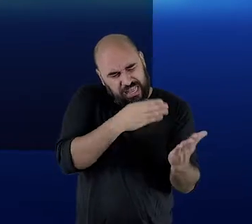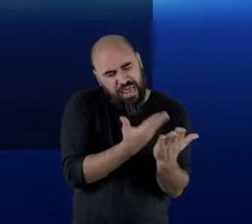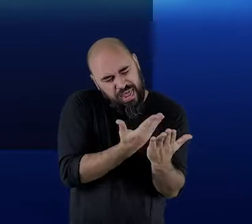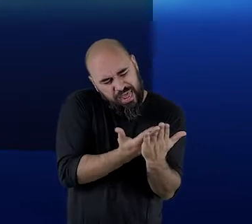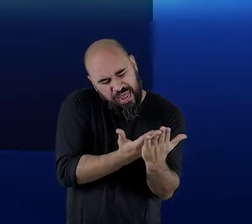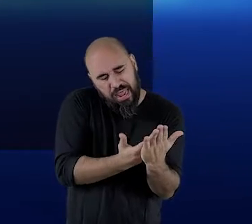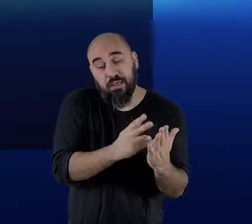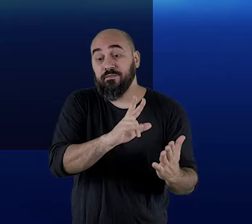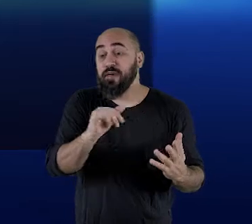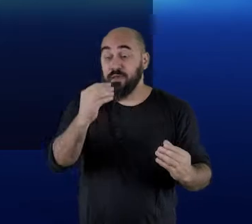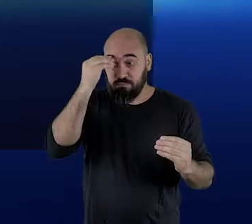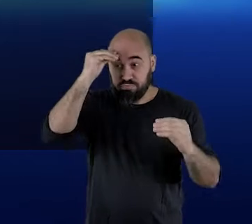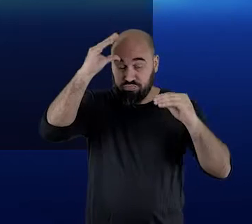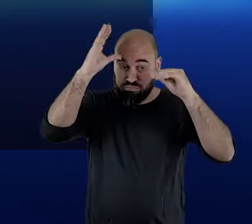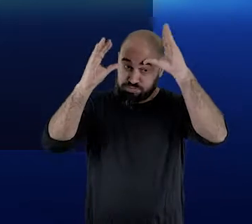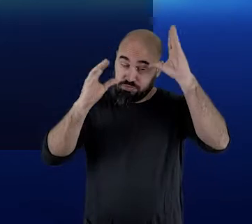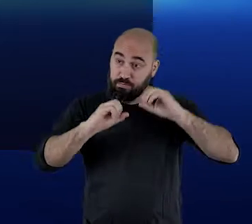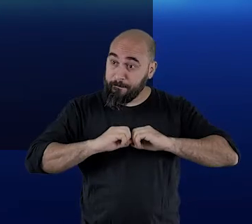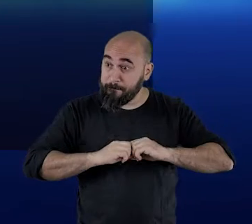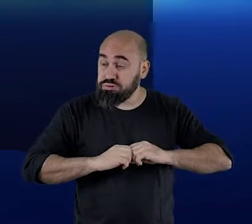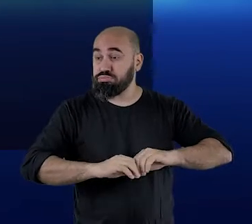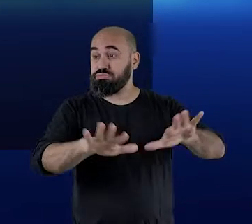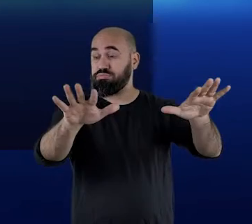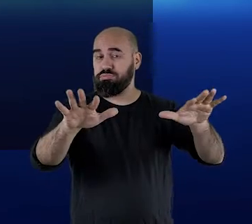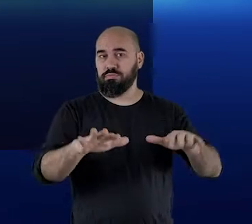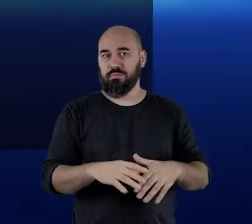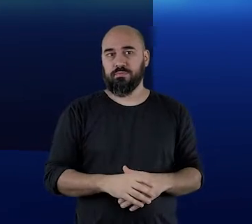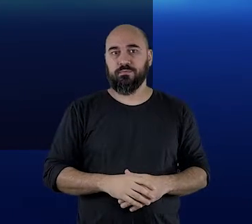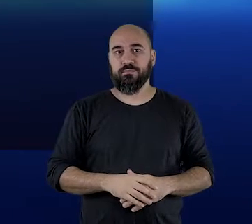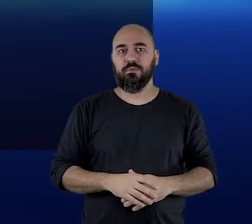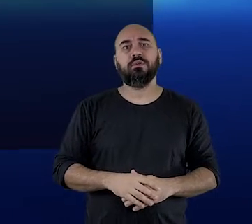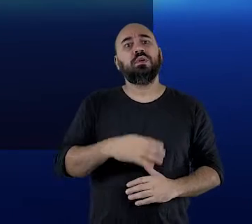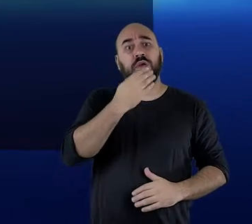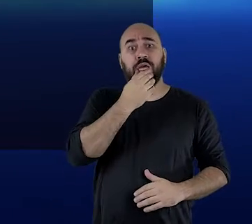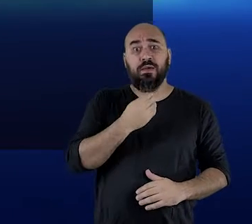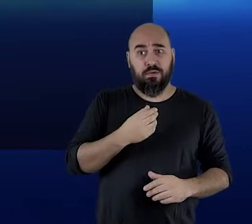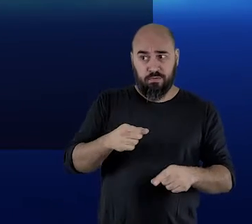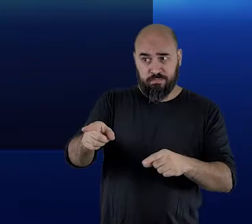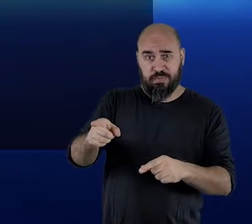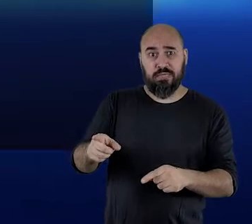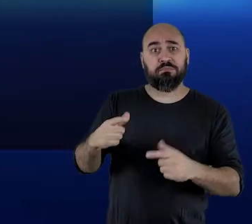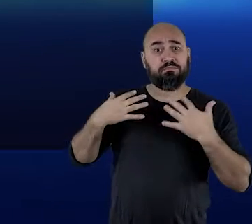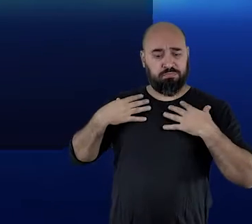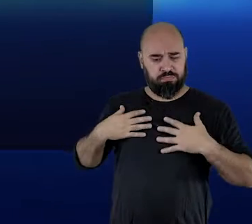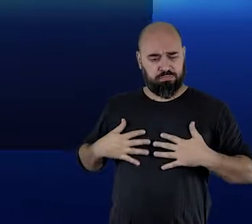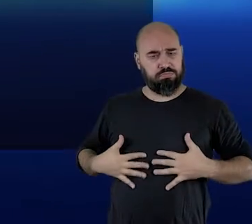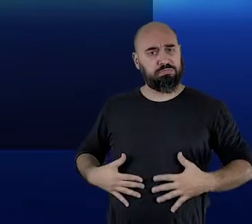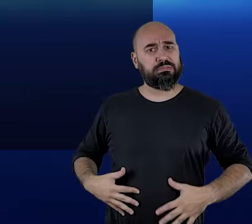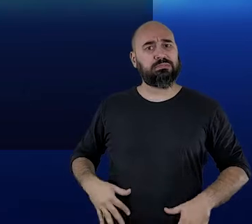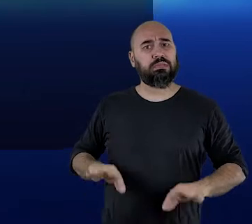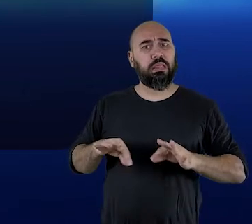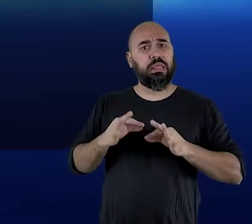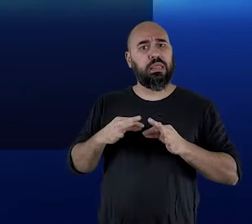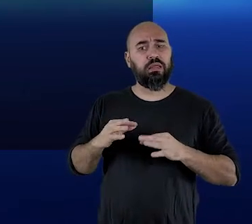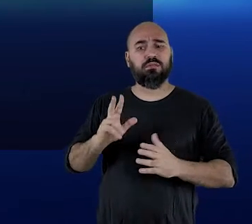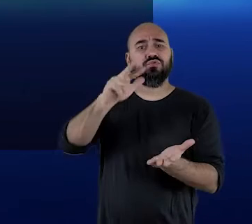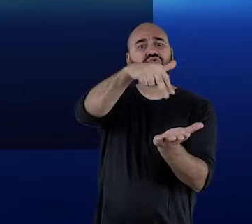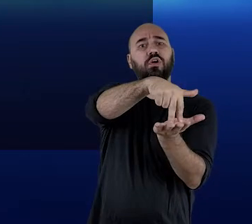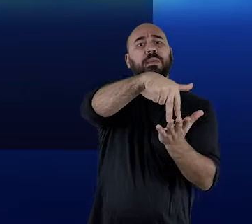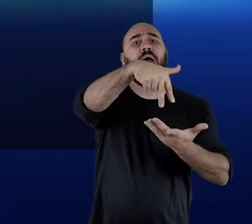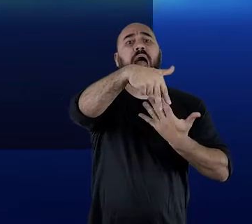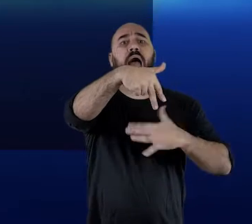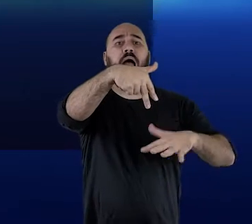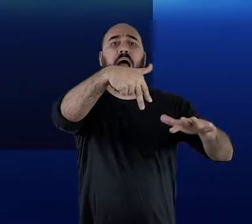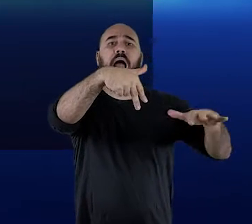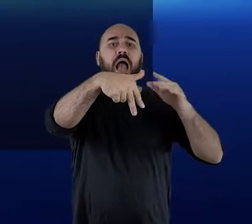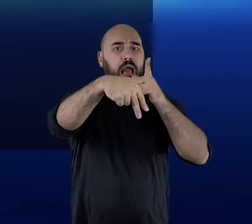multiplicará. Versículo 6 diz assim: um deles disse ao homem vestido de linho que estava sobre as águas do rio: